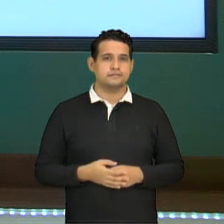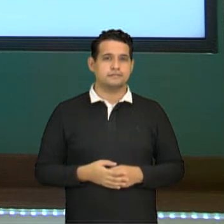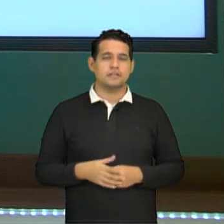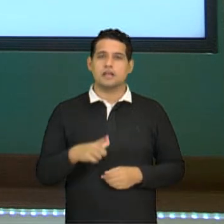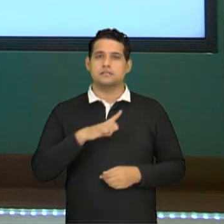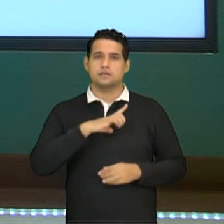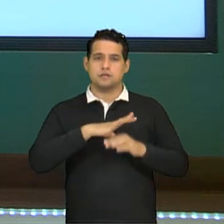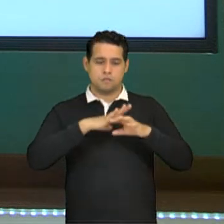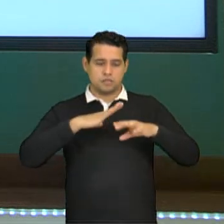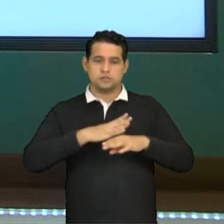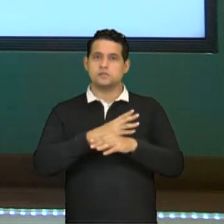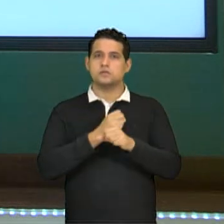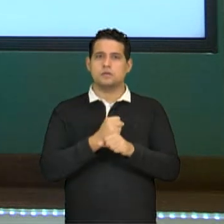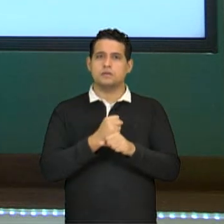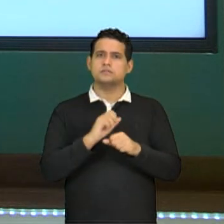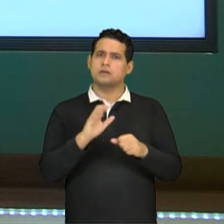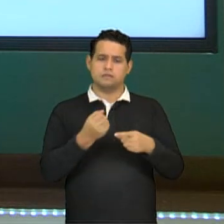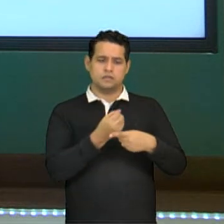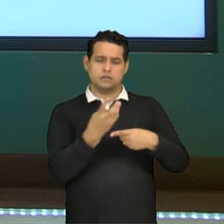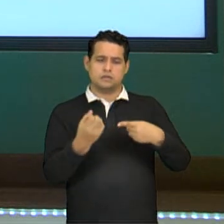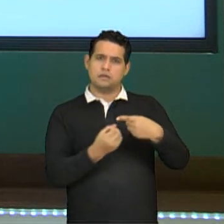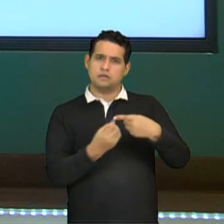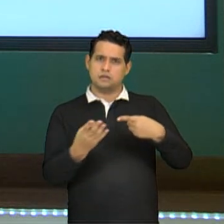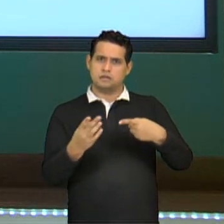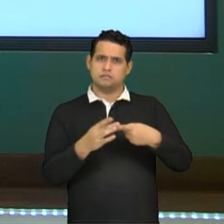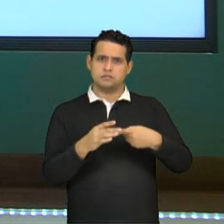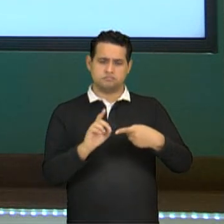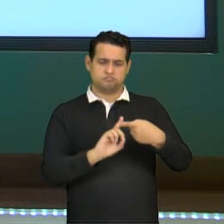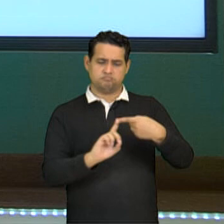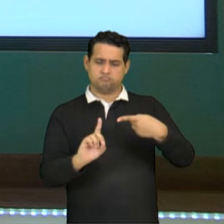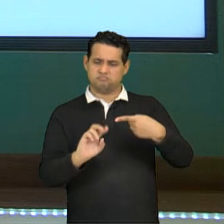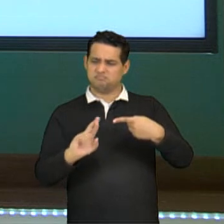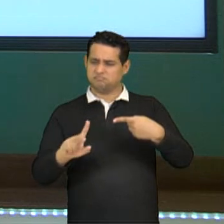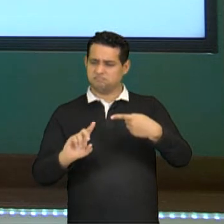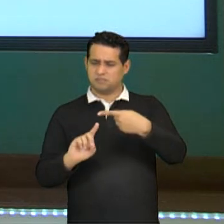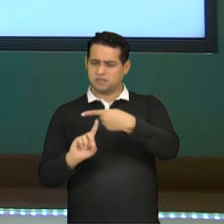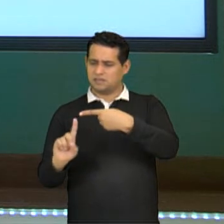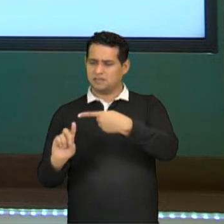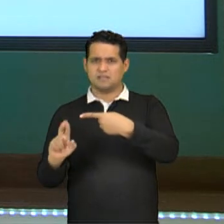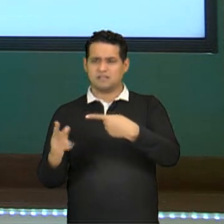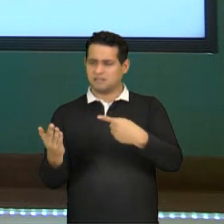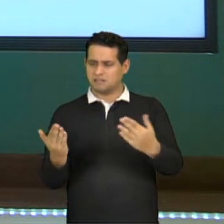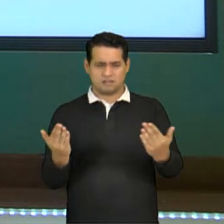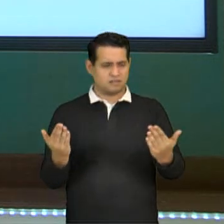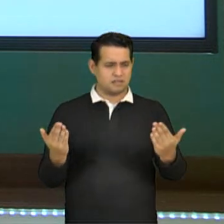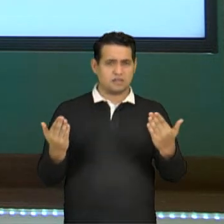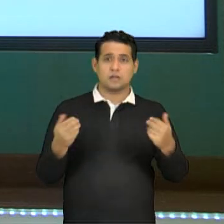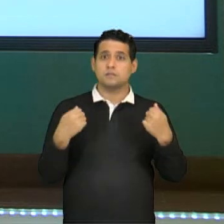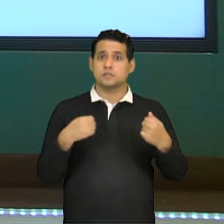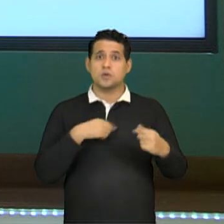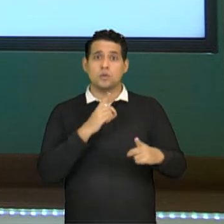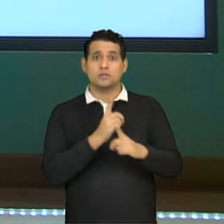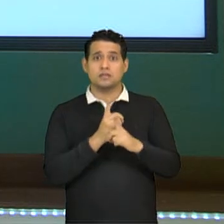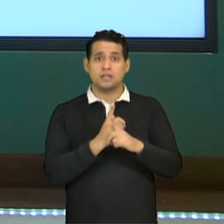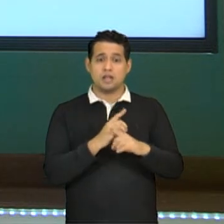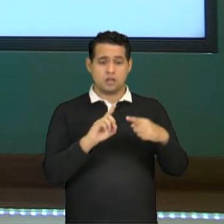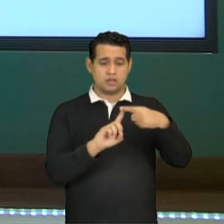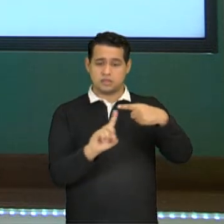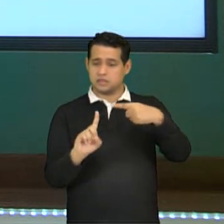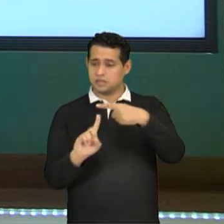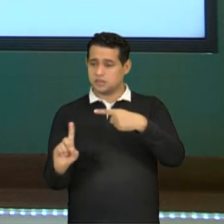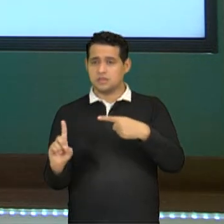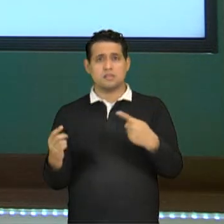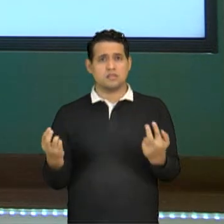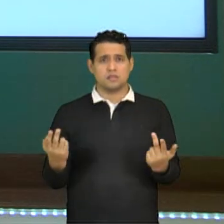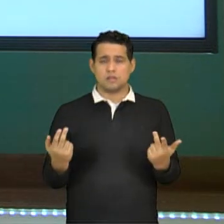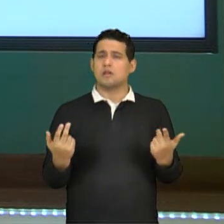uma soma de frações com denominadores diferentes, nós temos que encontrar um denominador comum entre 8